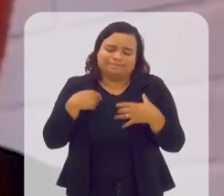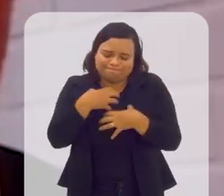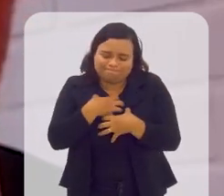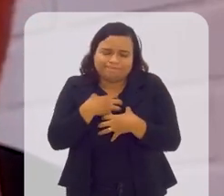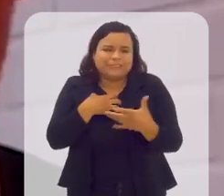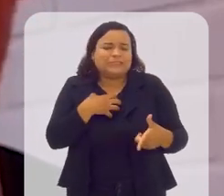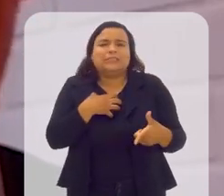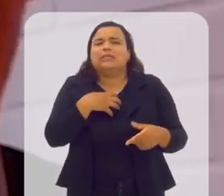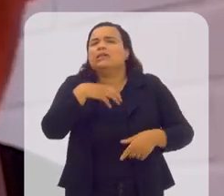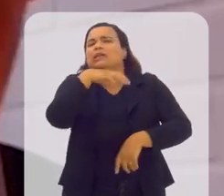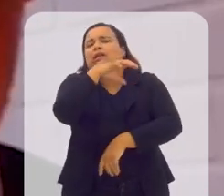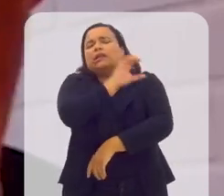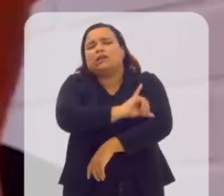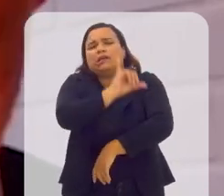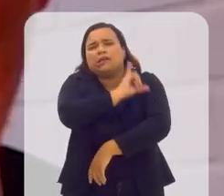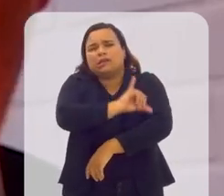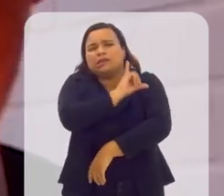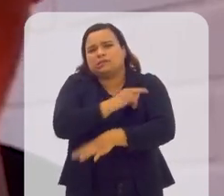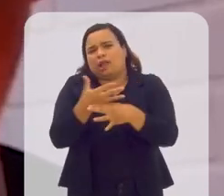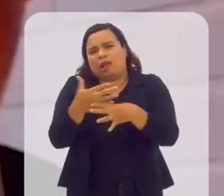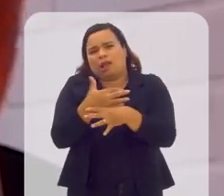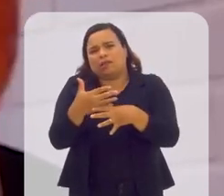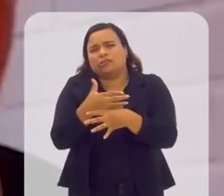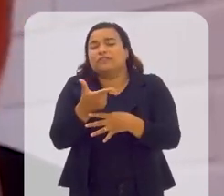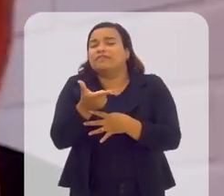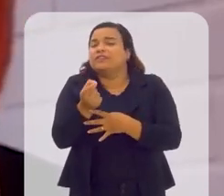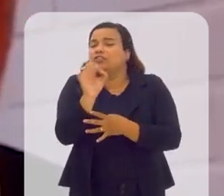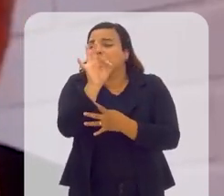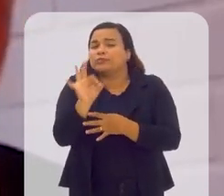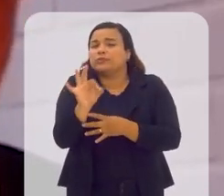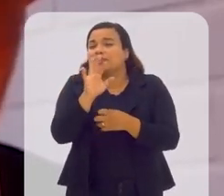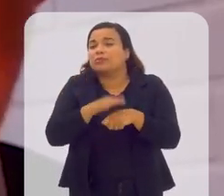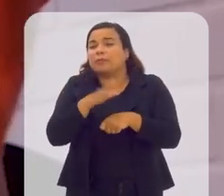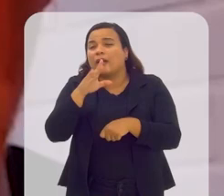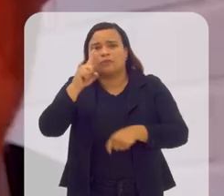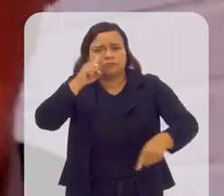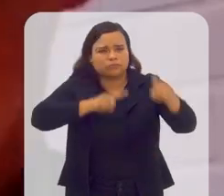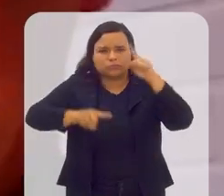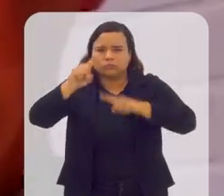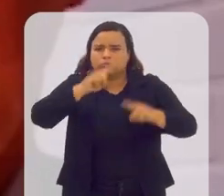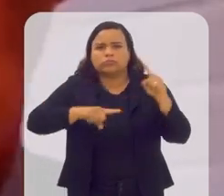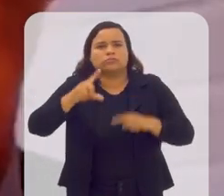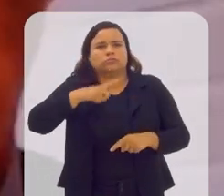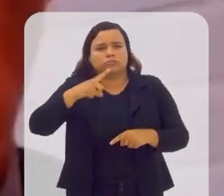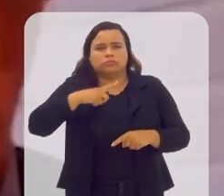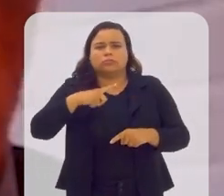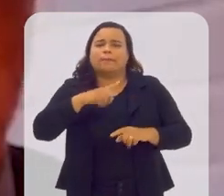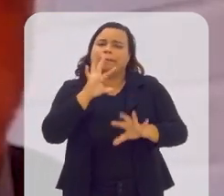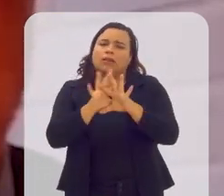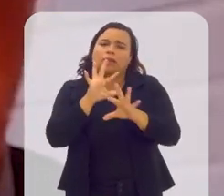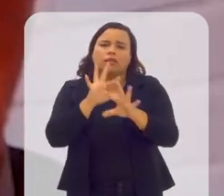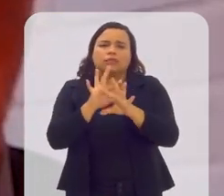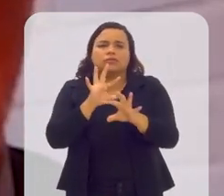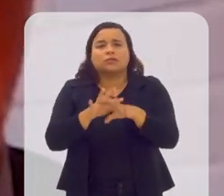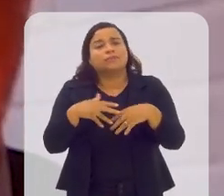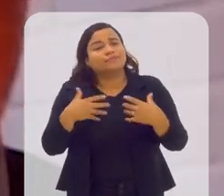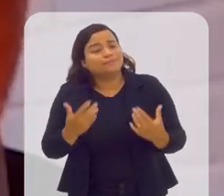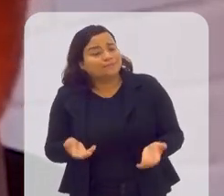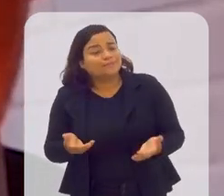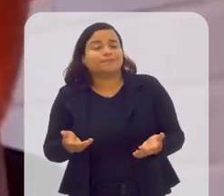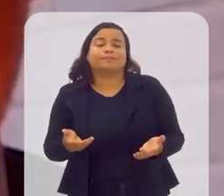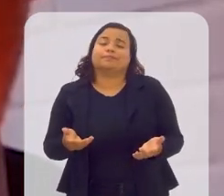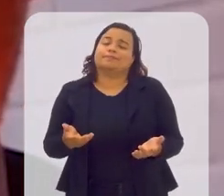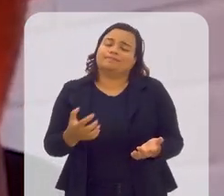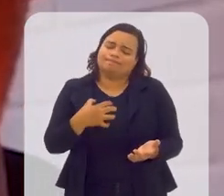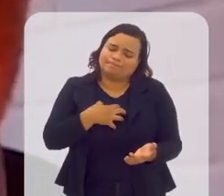o estado do Rio de Janeiro, a cidade do Rio de Janeiro, sobretudo, mais de 20% hoje em dia é dominada pela milícia. Né?